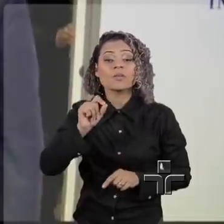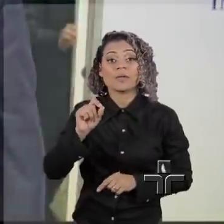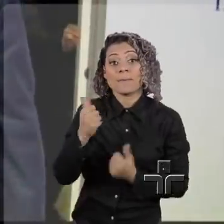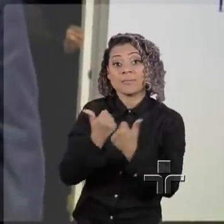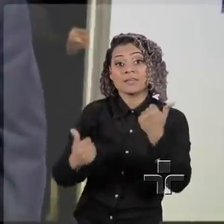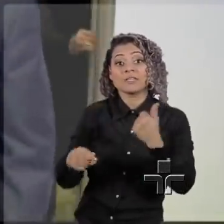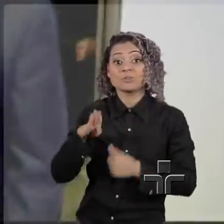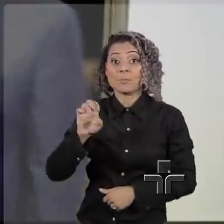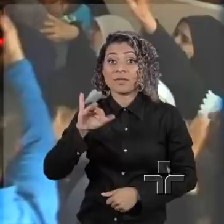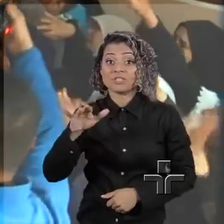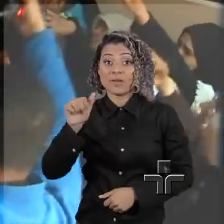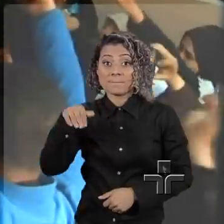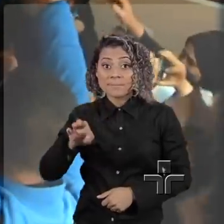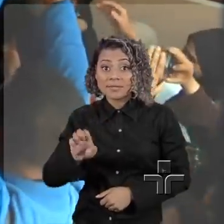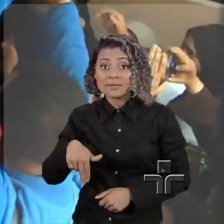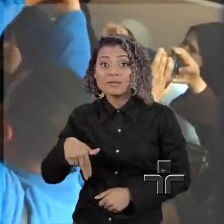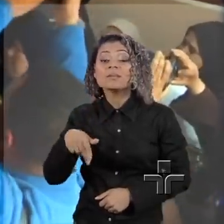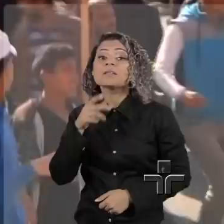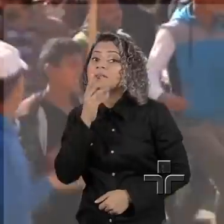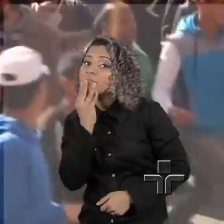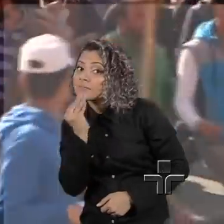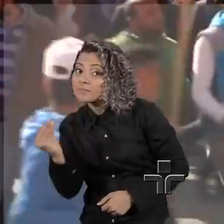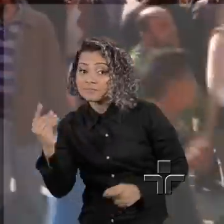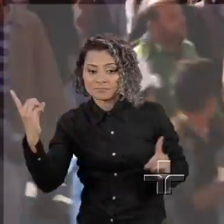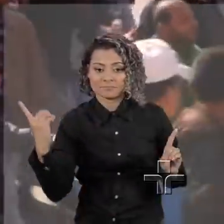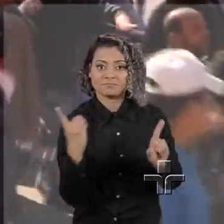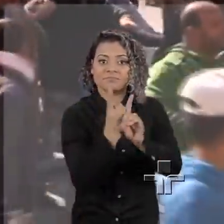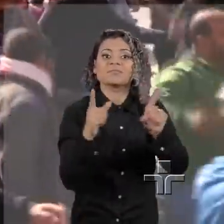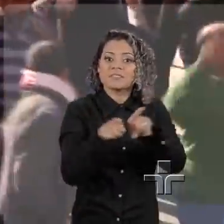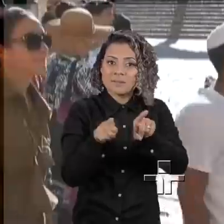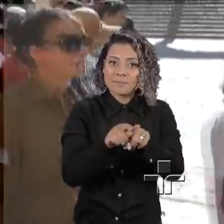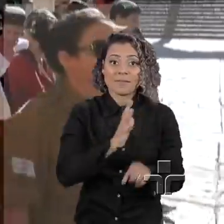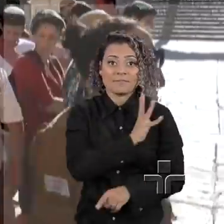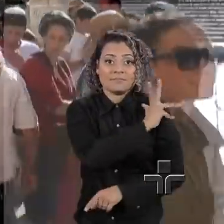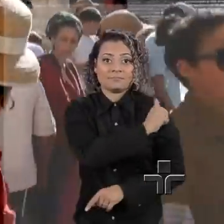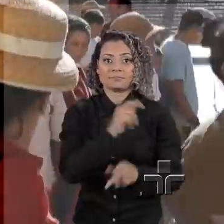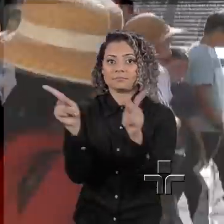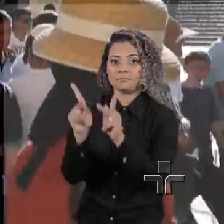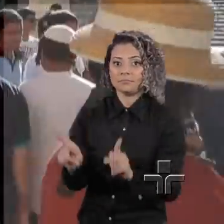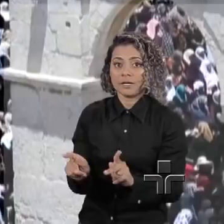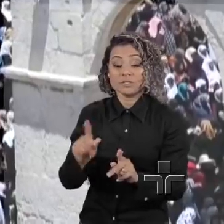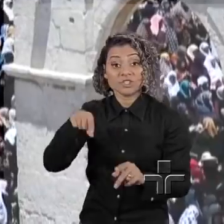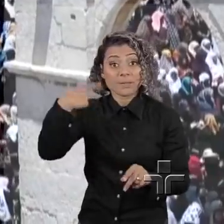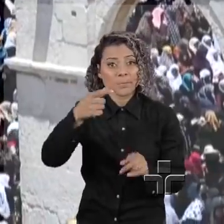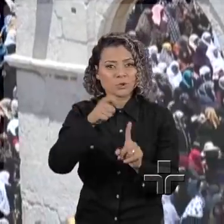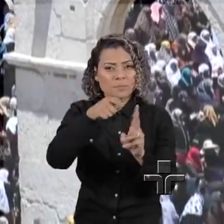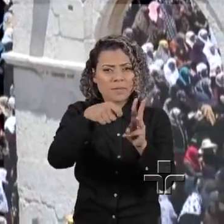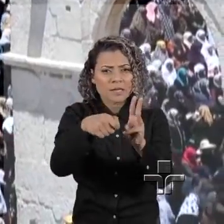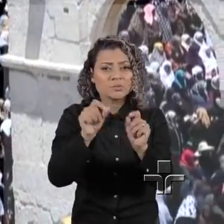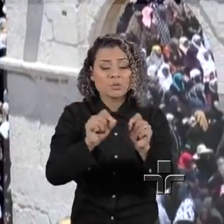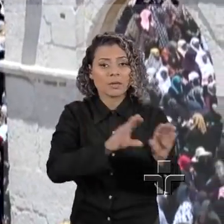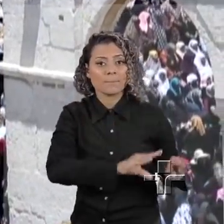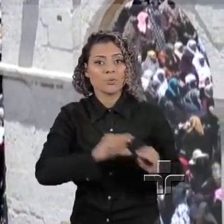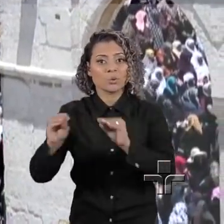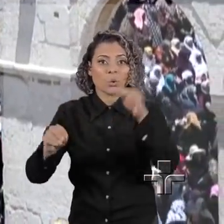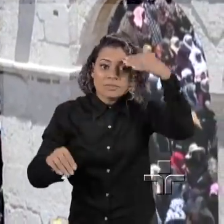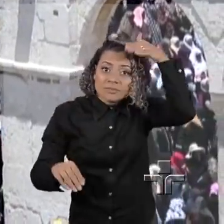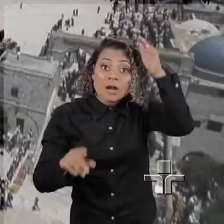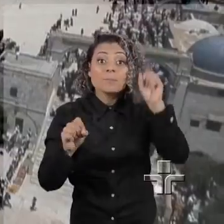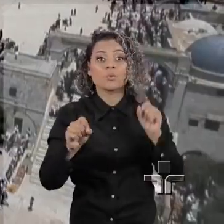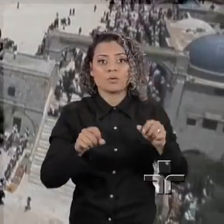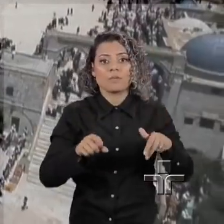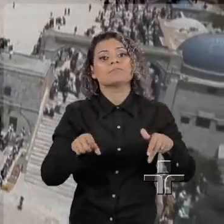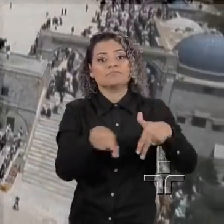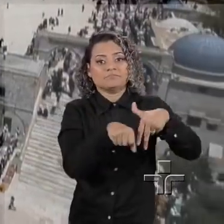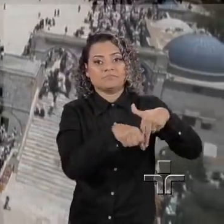israelense Benjamin Netanyahu e prometeu paz com os palestinos no Oriente Médio. Alguns meses depois, Trump transferiu a embaixada americana de Tel